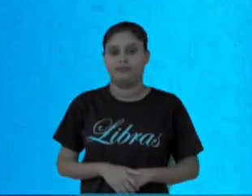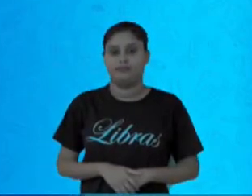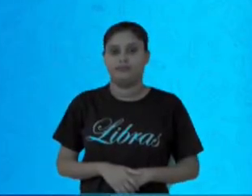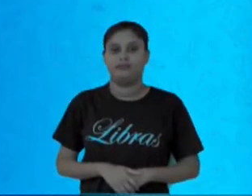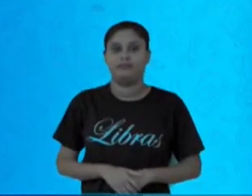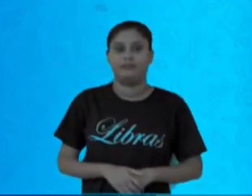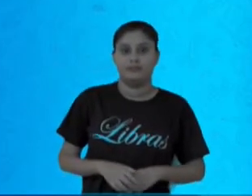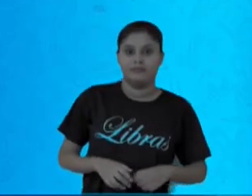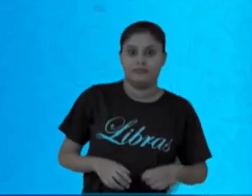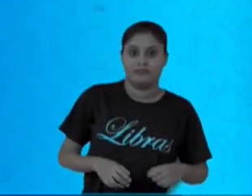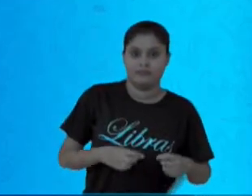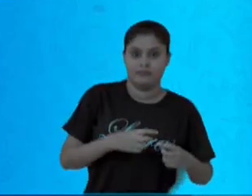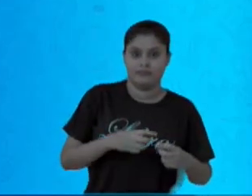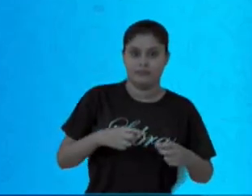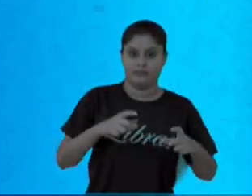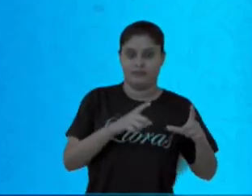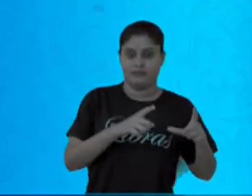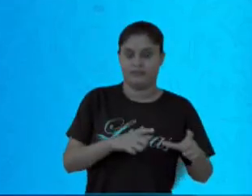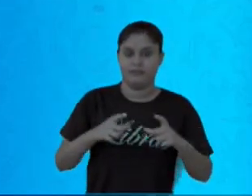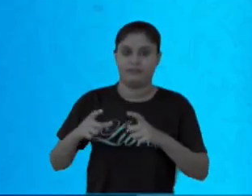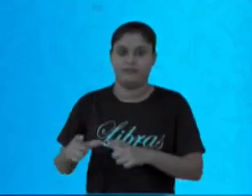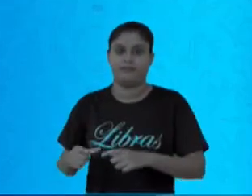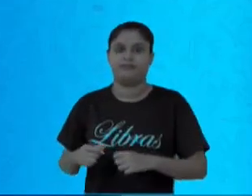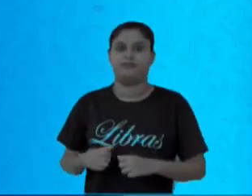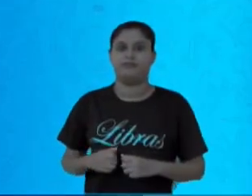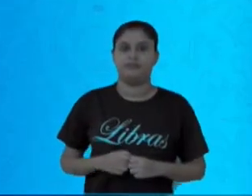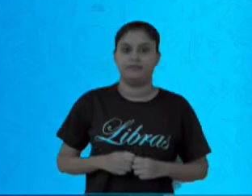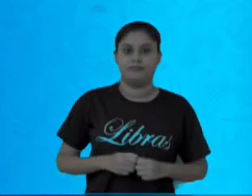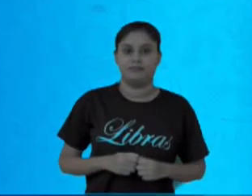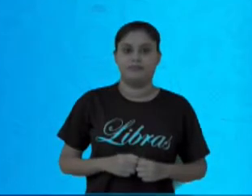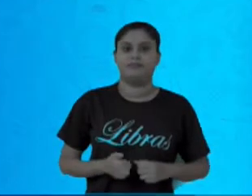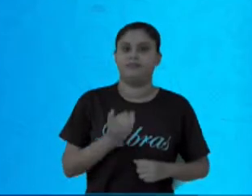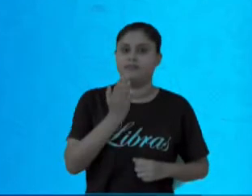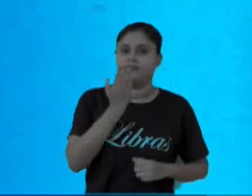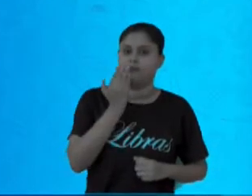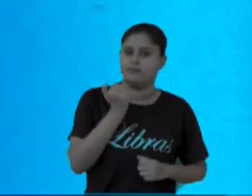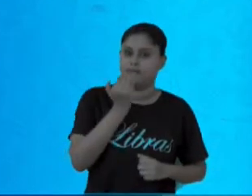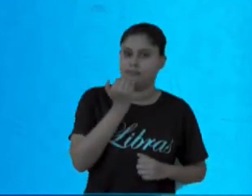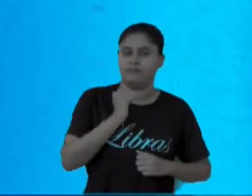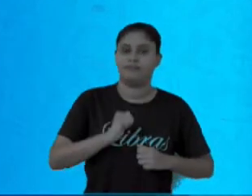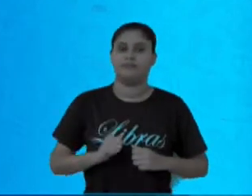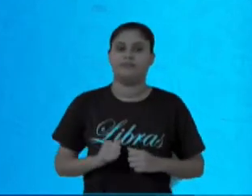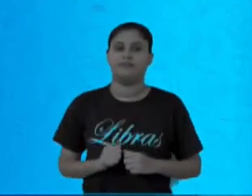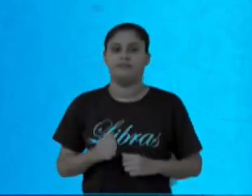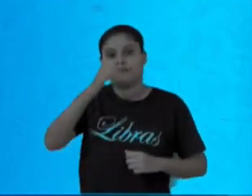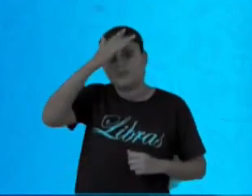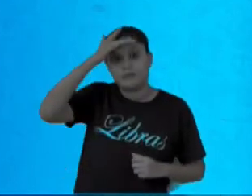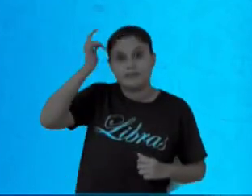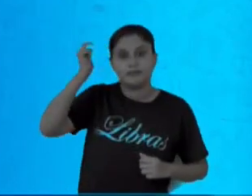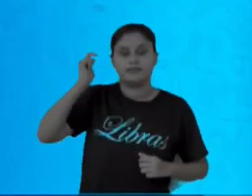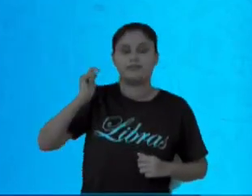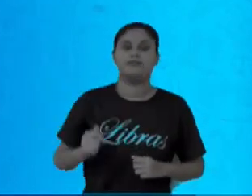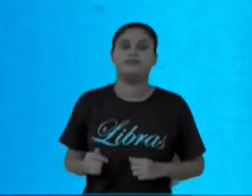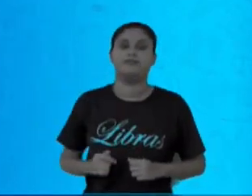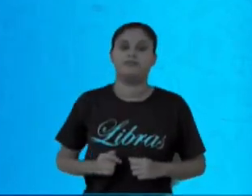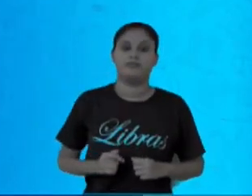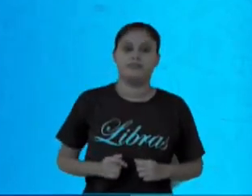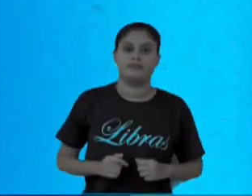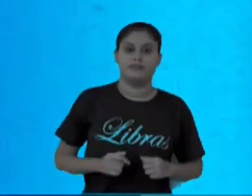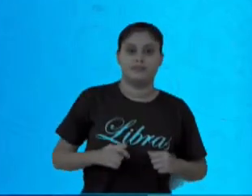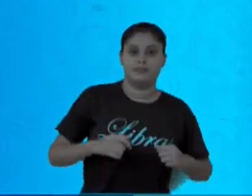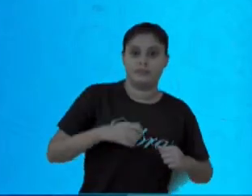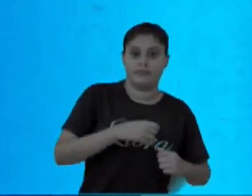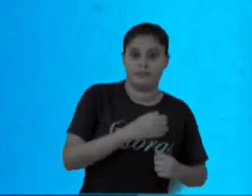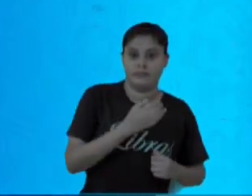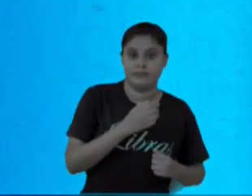A agricultura é o trabalho com a produção de alimentos. As pessoas, elas produzem o